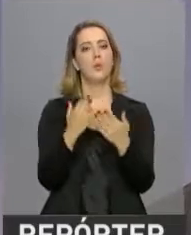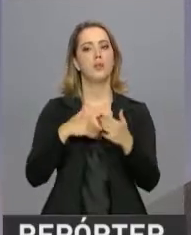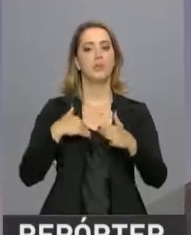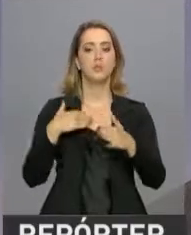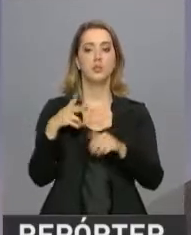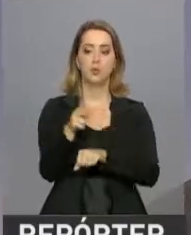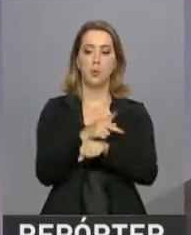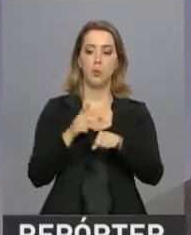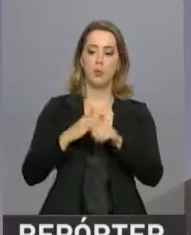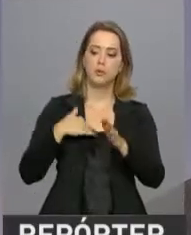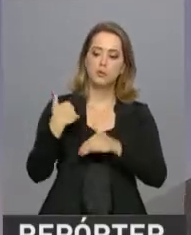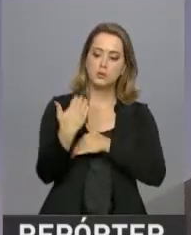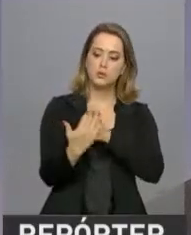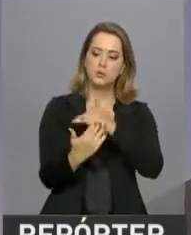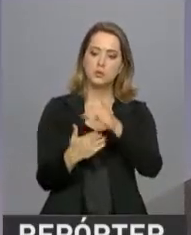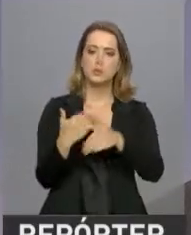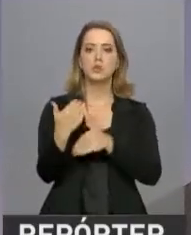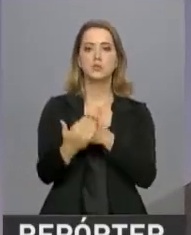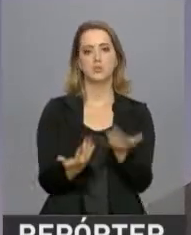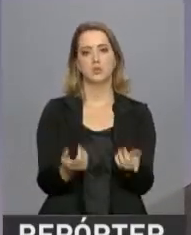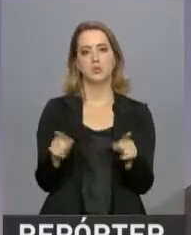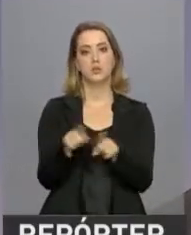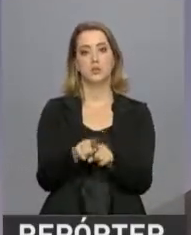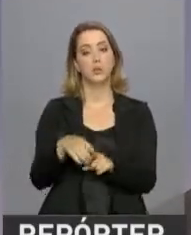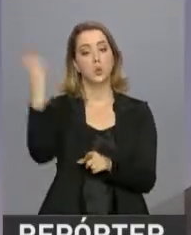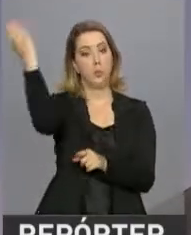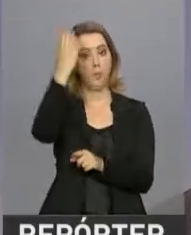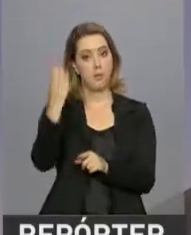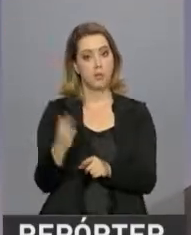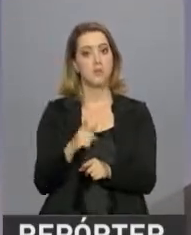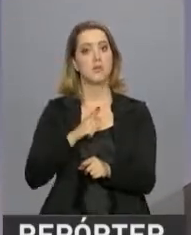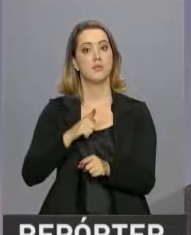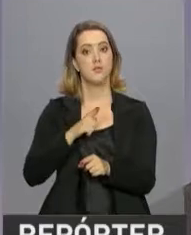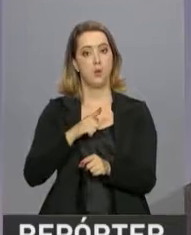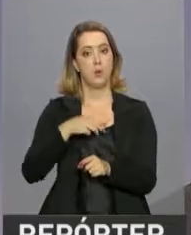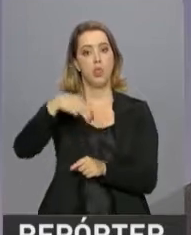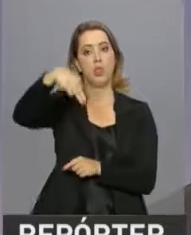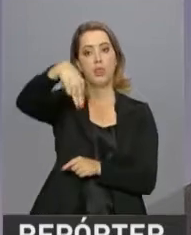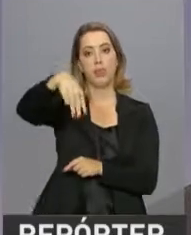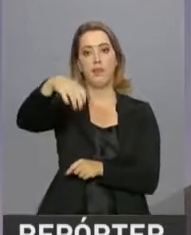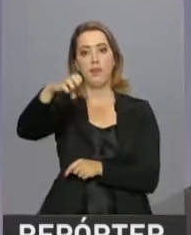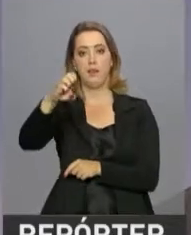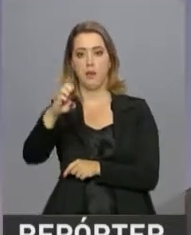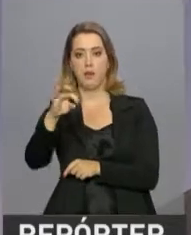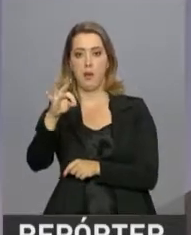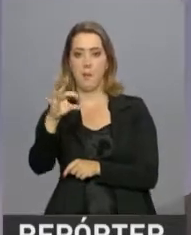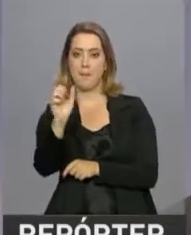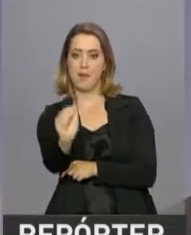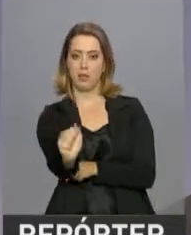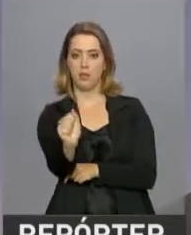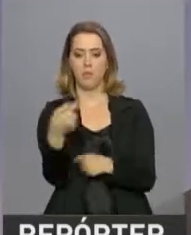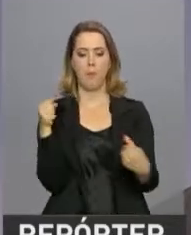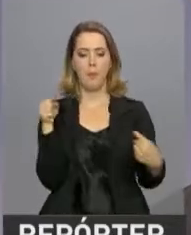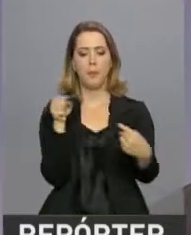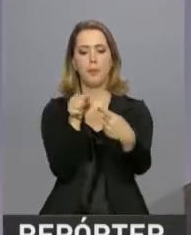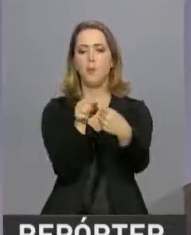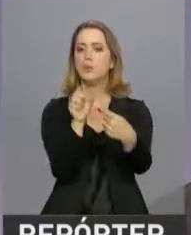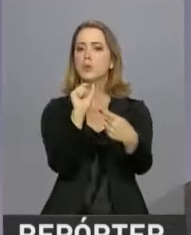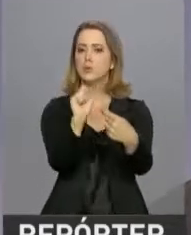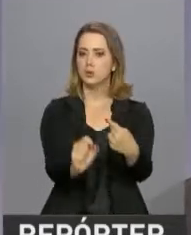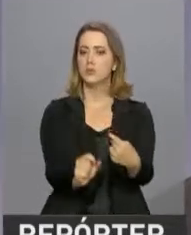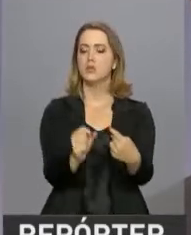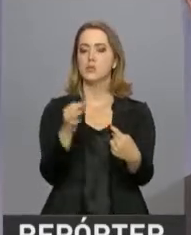não apresentavam metas absolutas brasil sim se adiantou também nesse processo tomando a iniciativa de